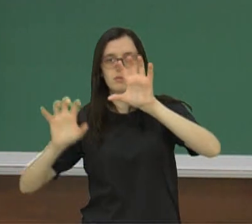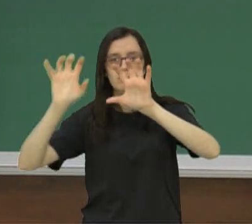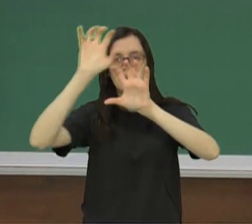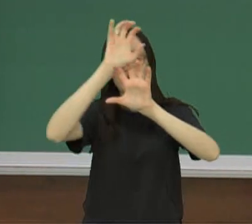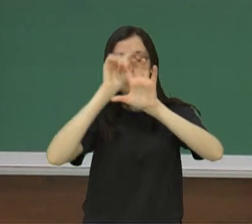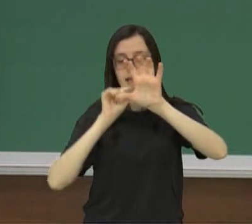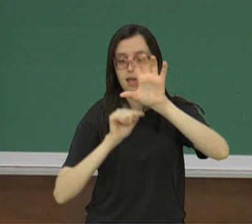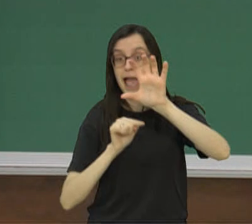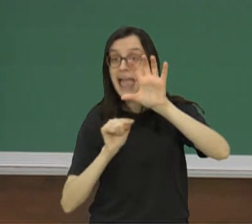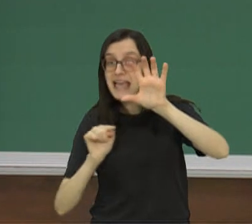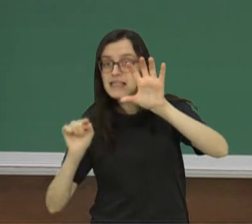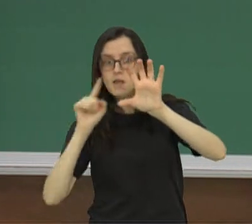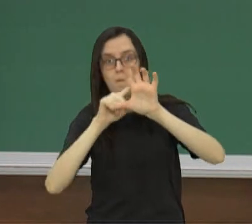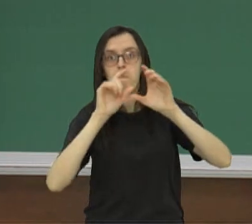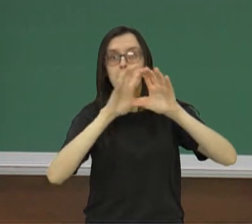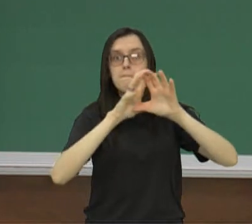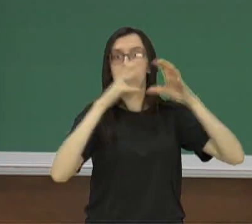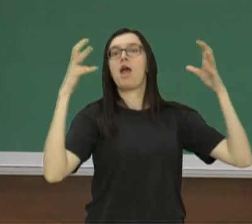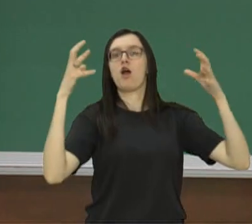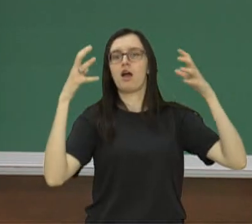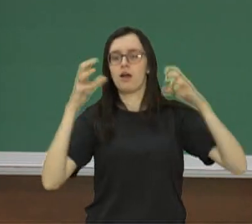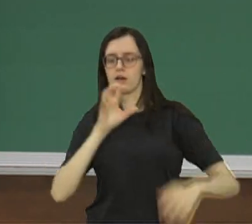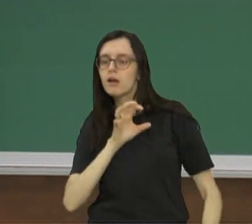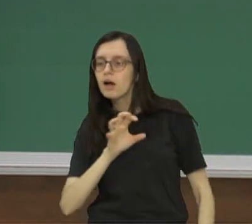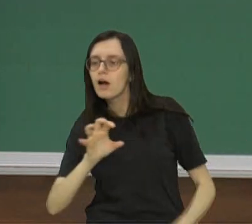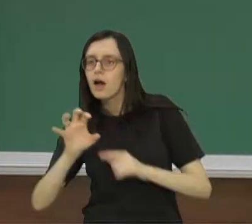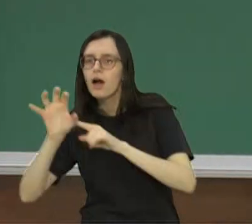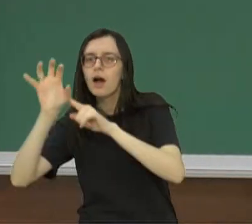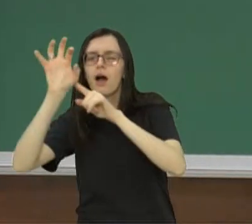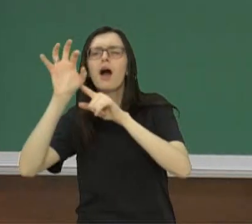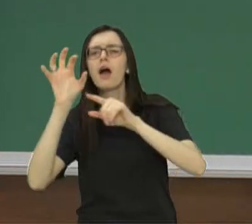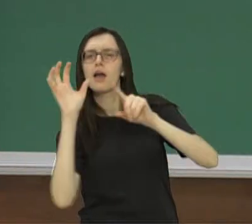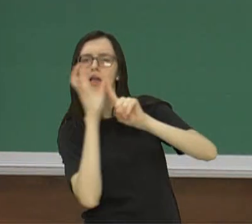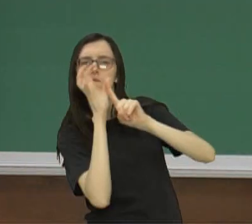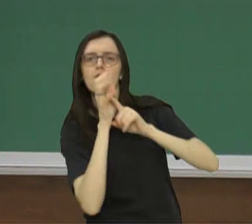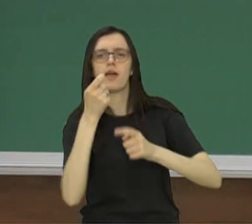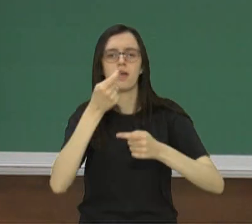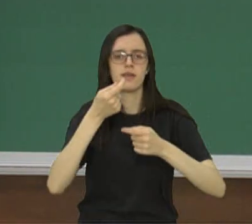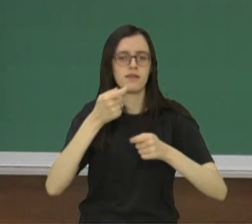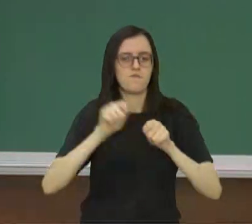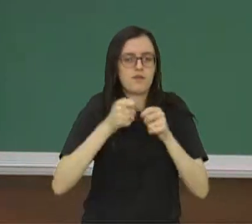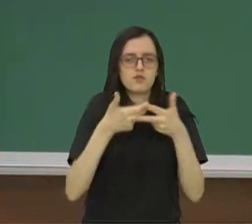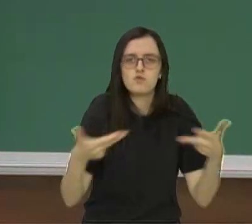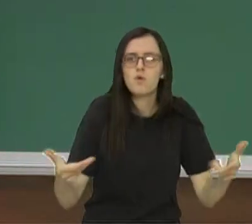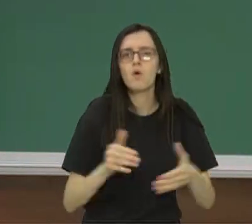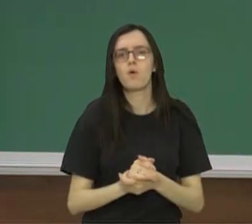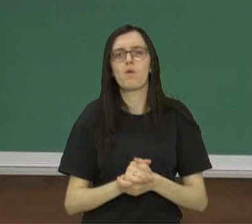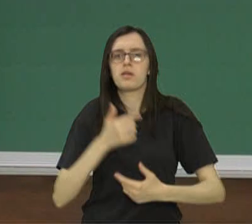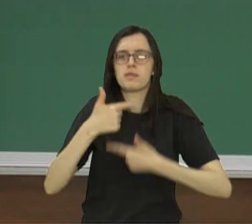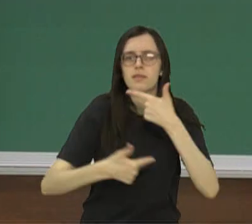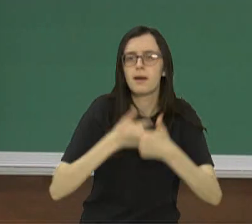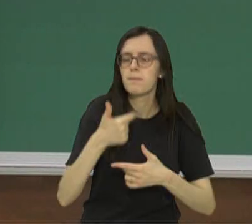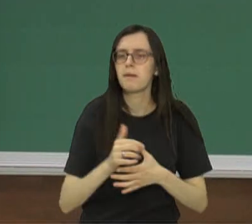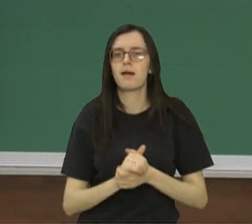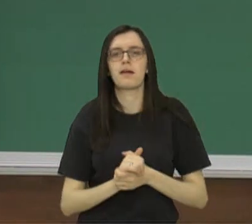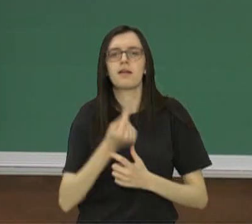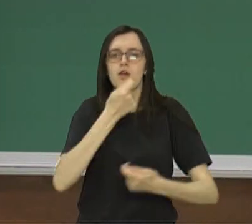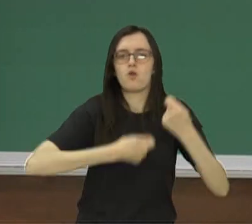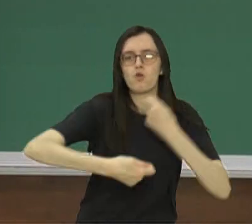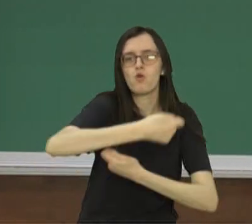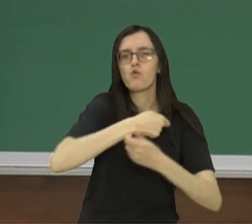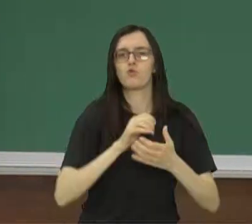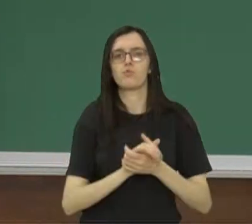um município e outro. Que tipo de influência? Influência de serviços, influência de trabalho, influência